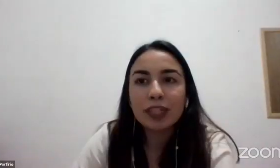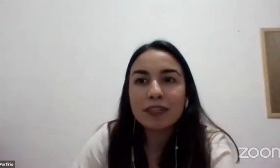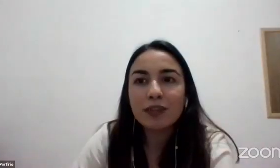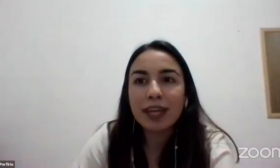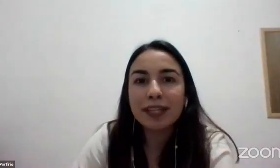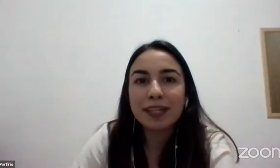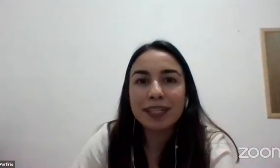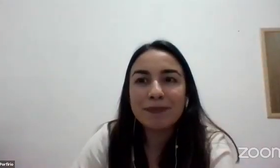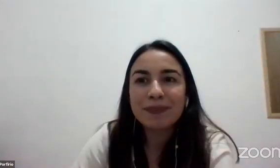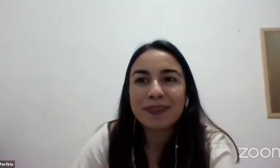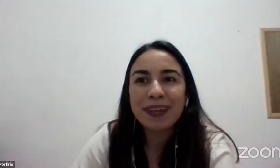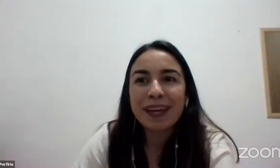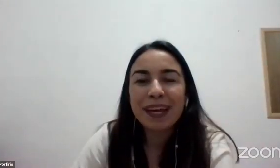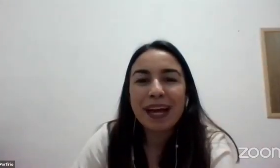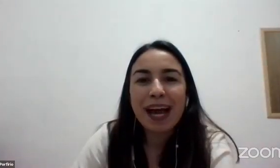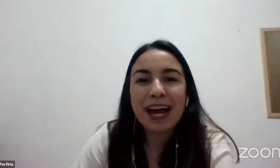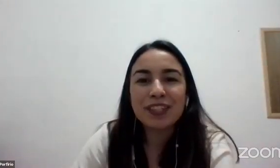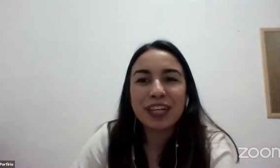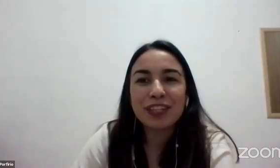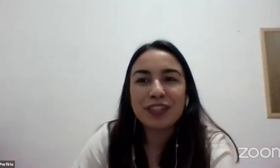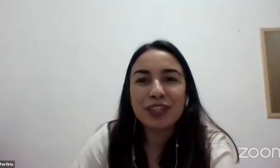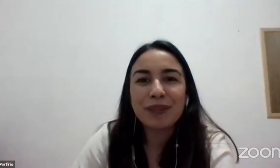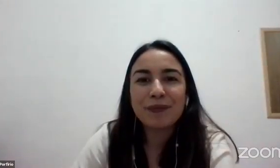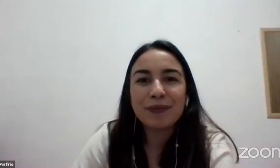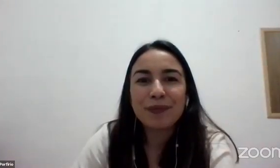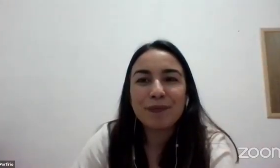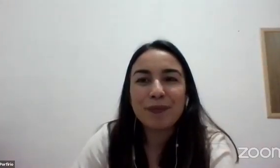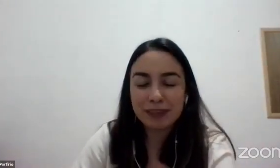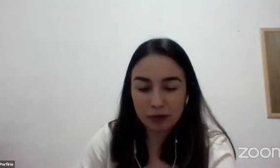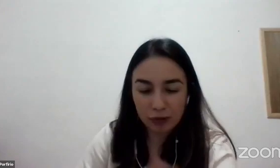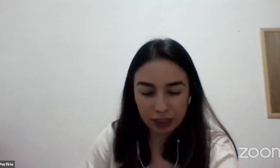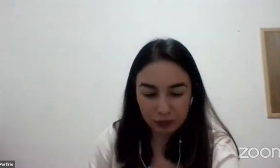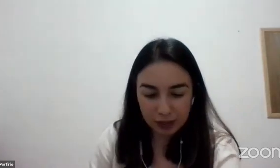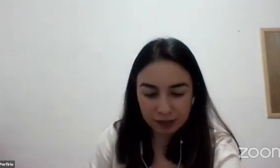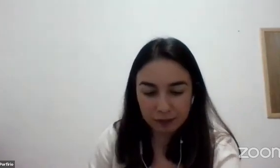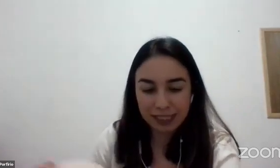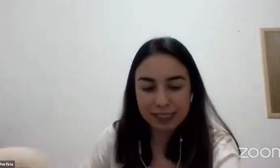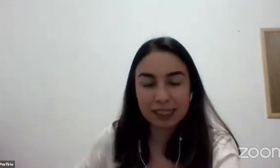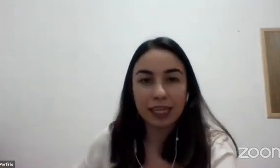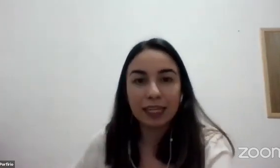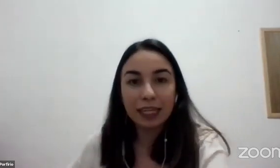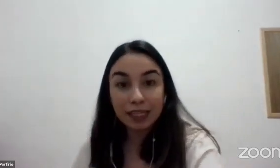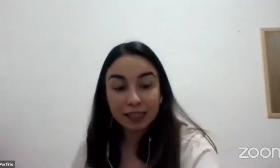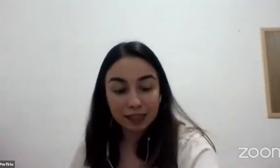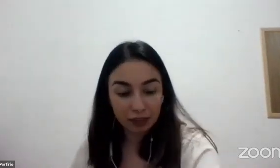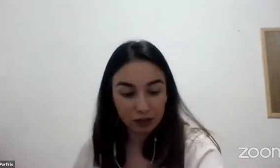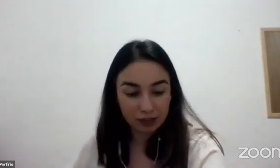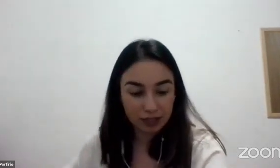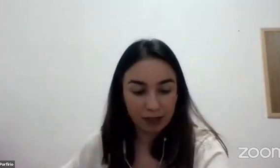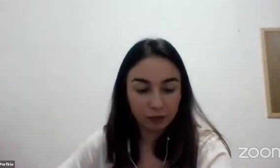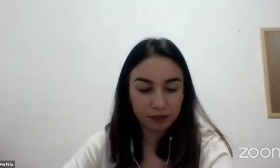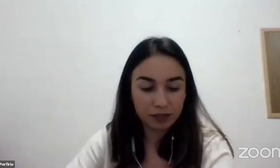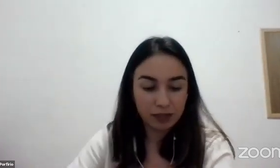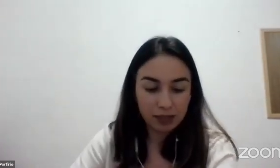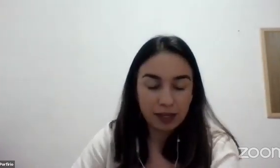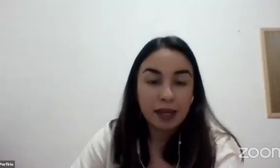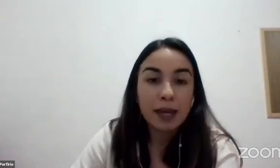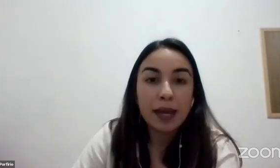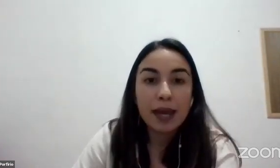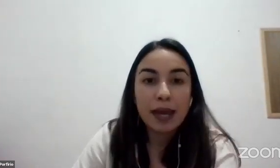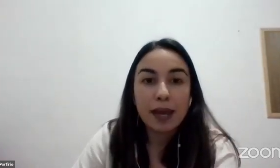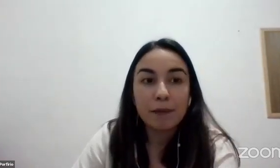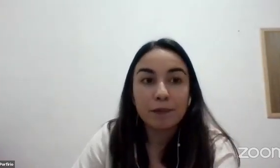Pensando nisso, né, Dani, a gente pensou em 2 mães queridas que nós temos